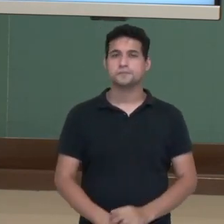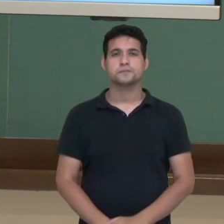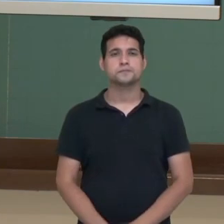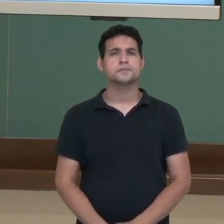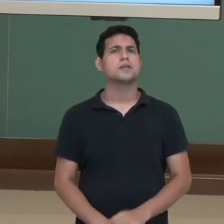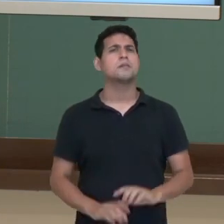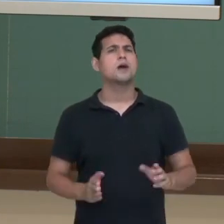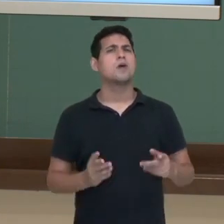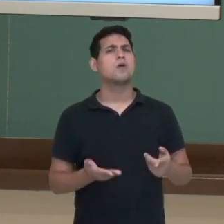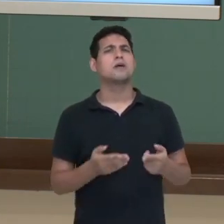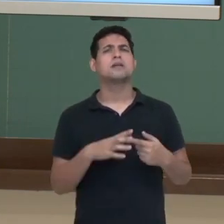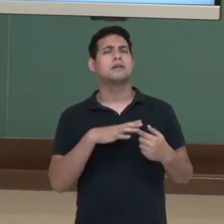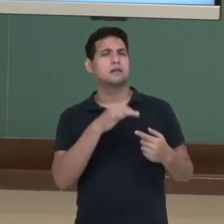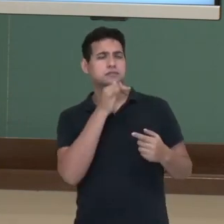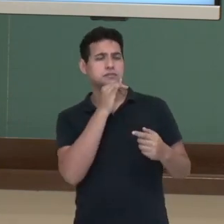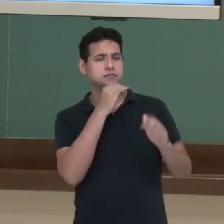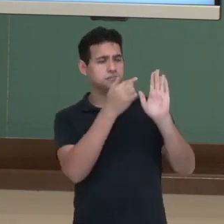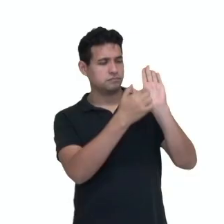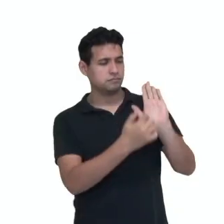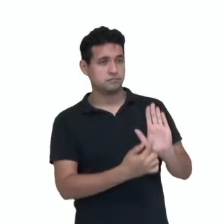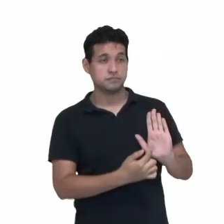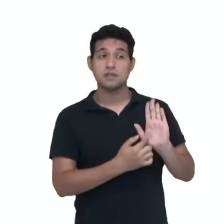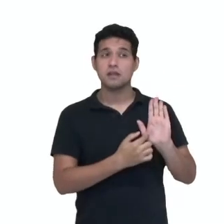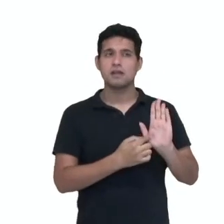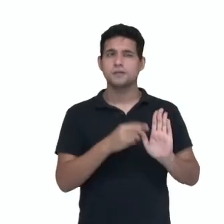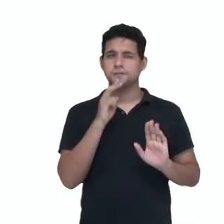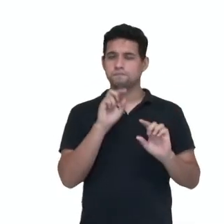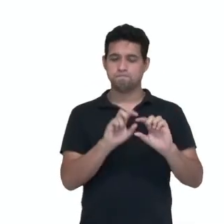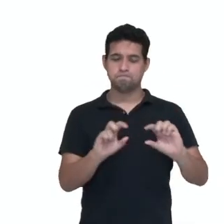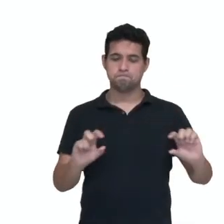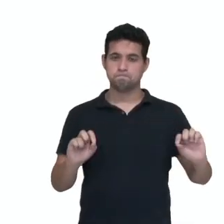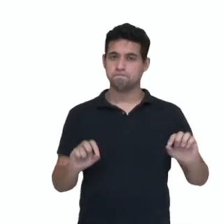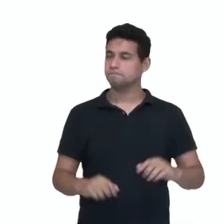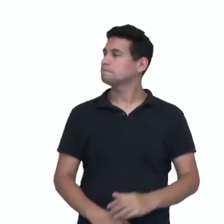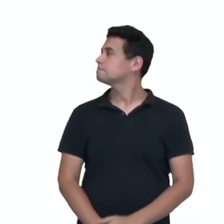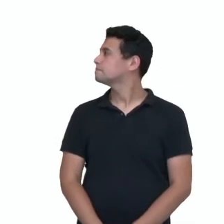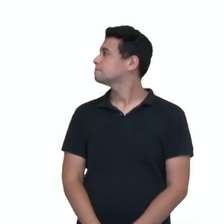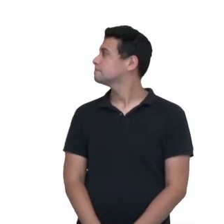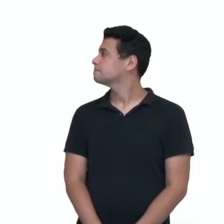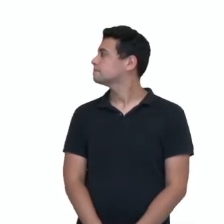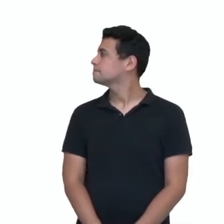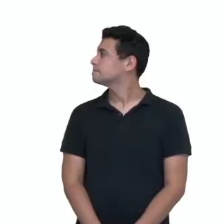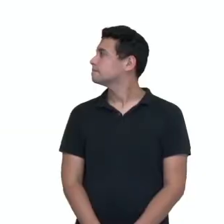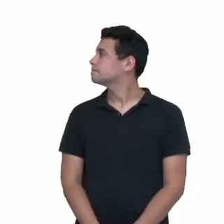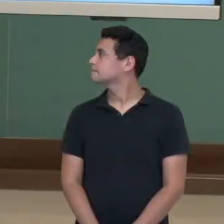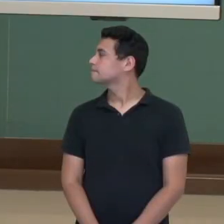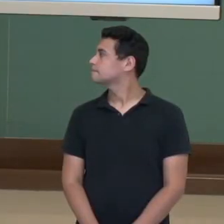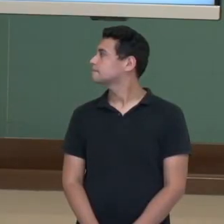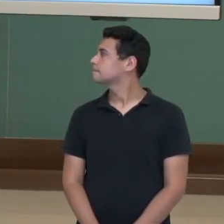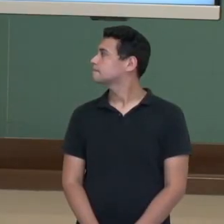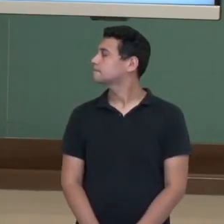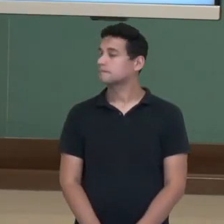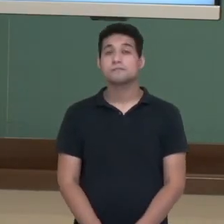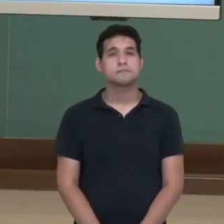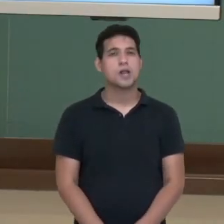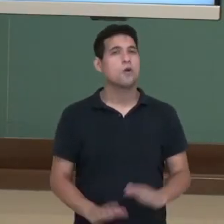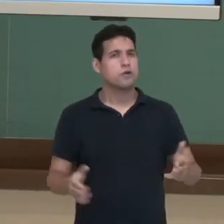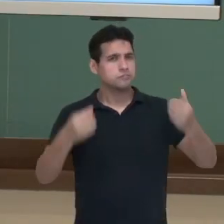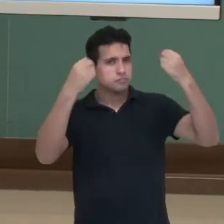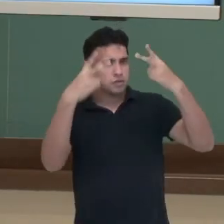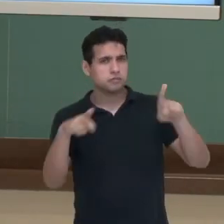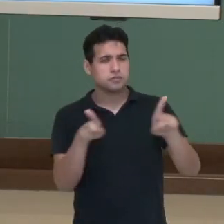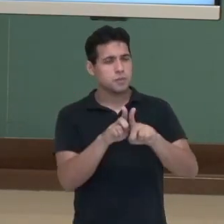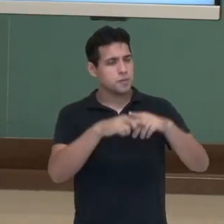E aqui nós temos os exemplos. Es más, es decir, o sea, pues. E agora que hablamos de todas